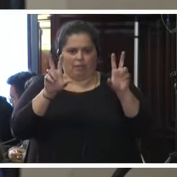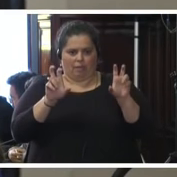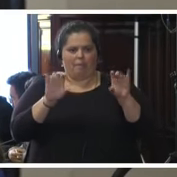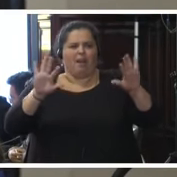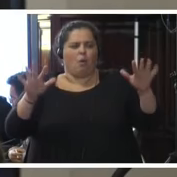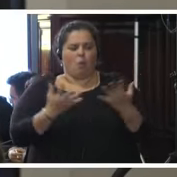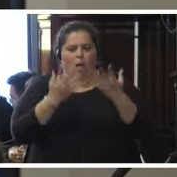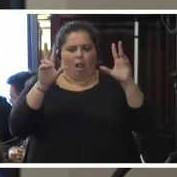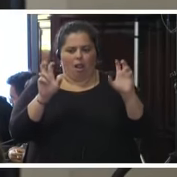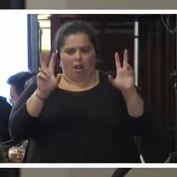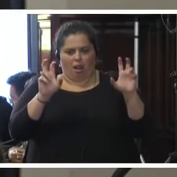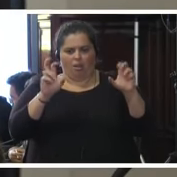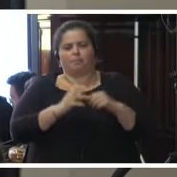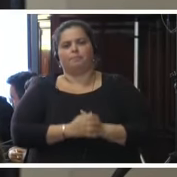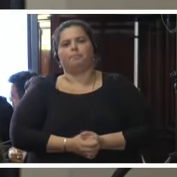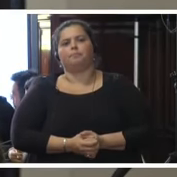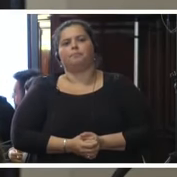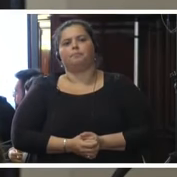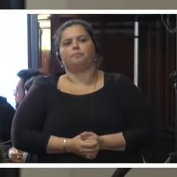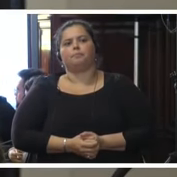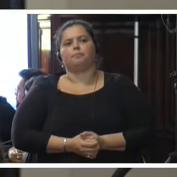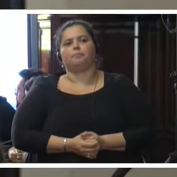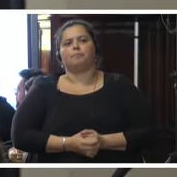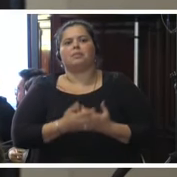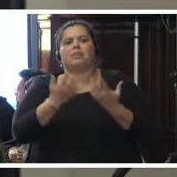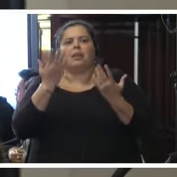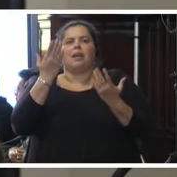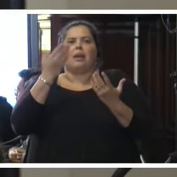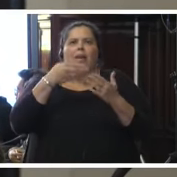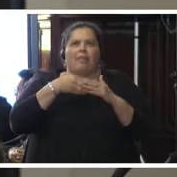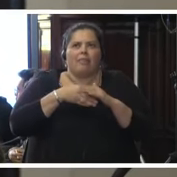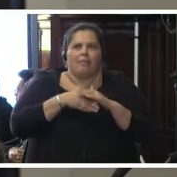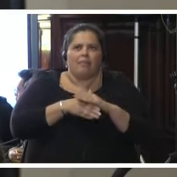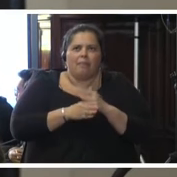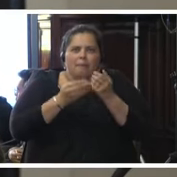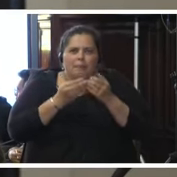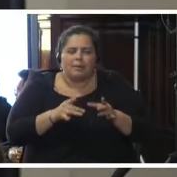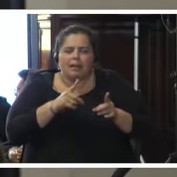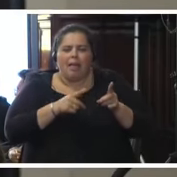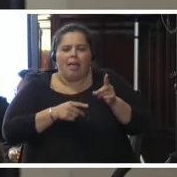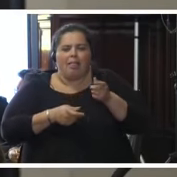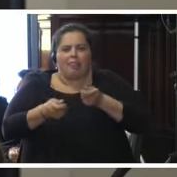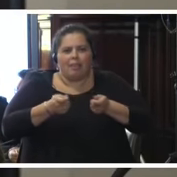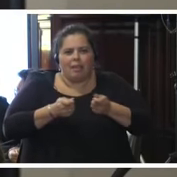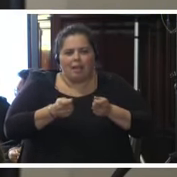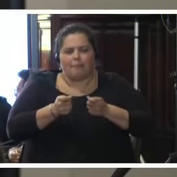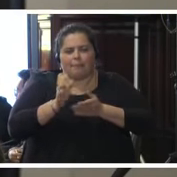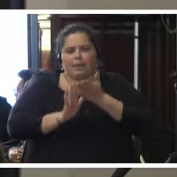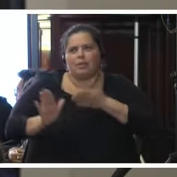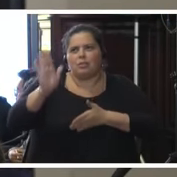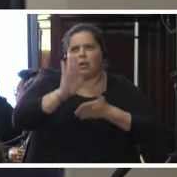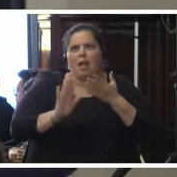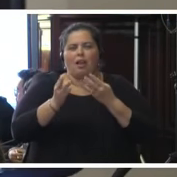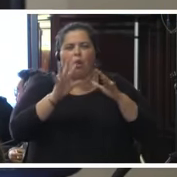Sem entrar na dinâmica nacional, na lógica da segurança pública